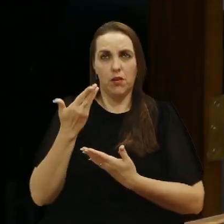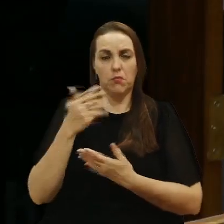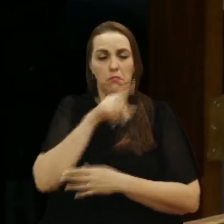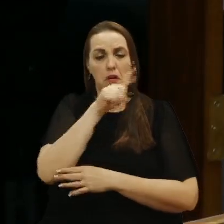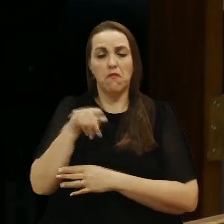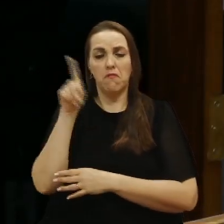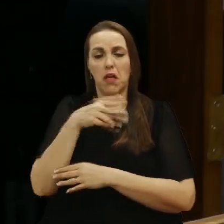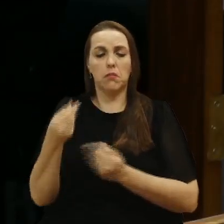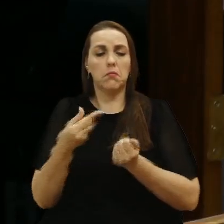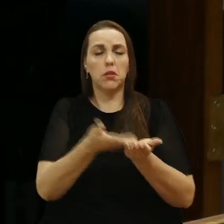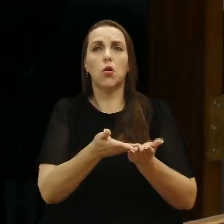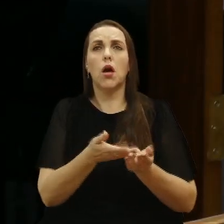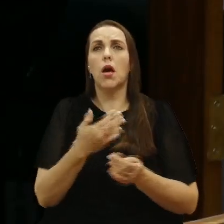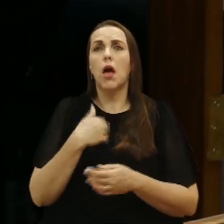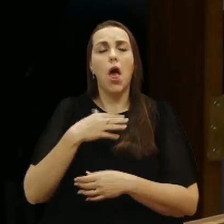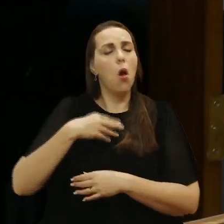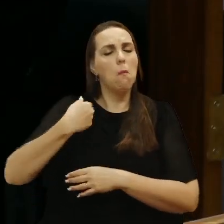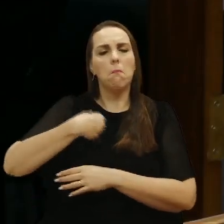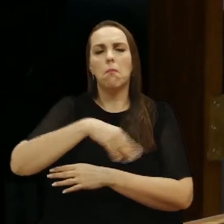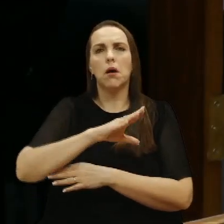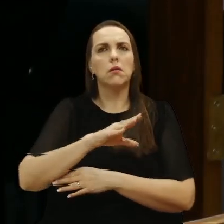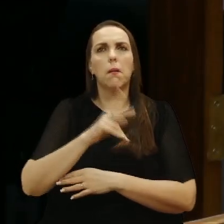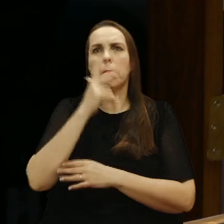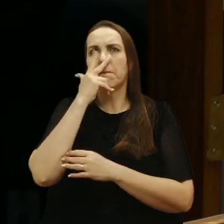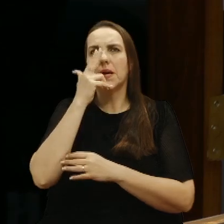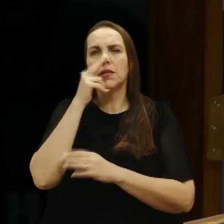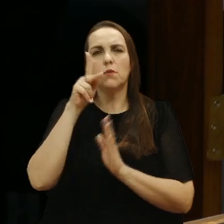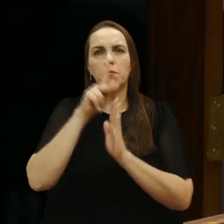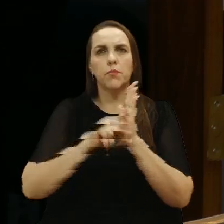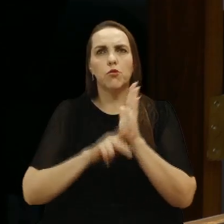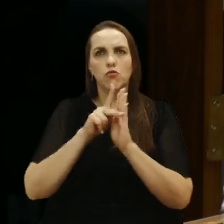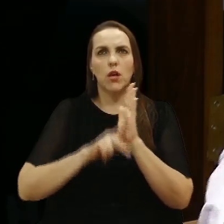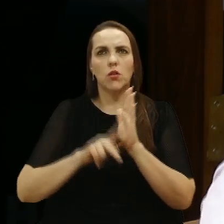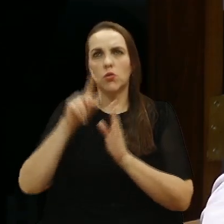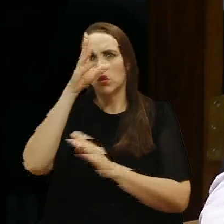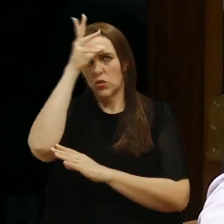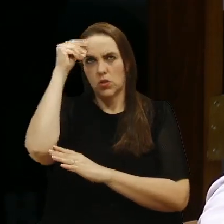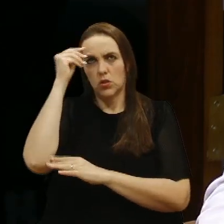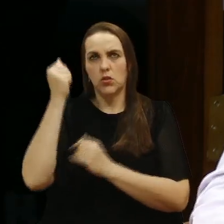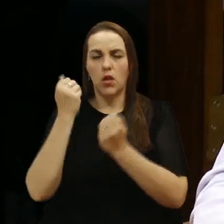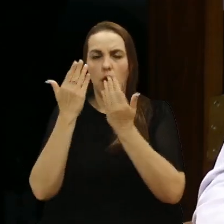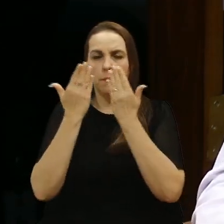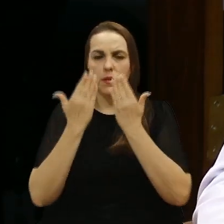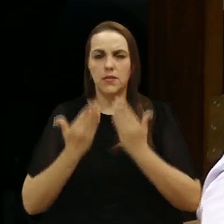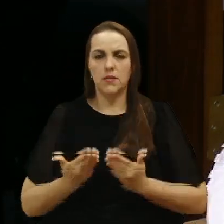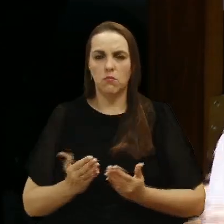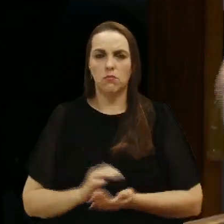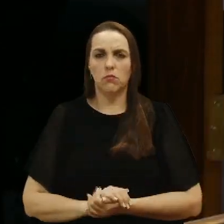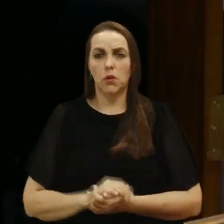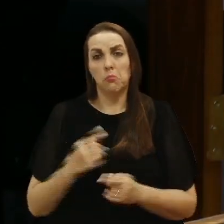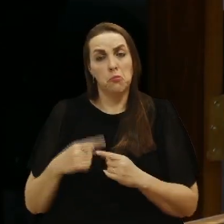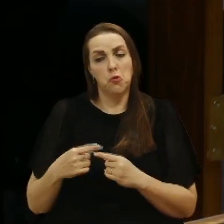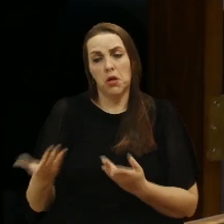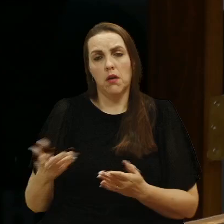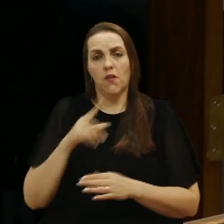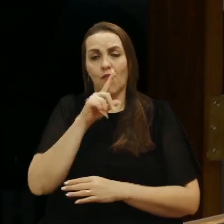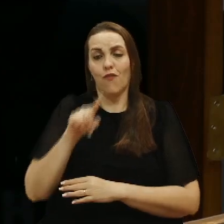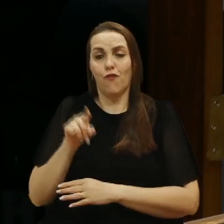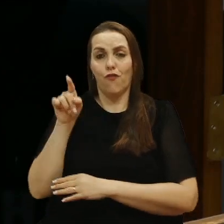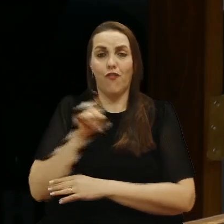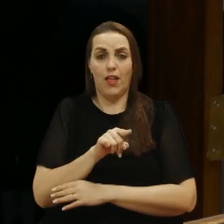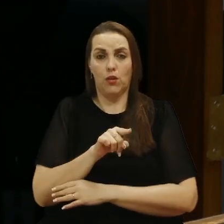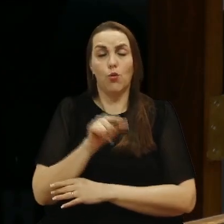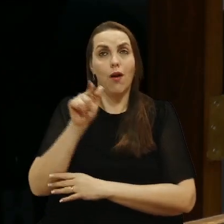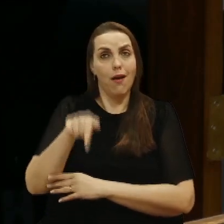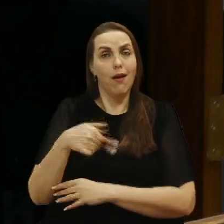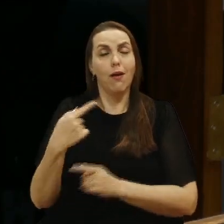informaria: estou mandando o mesmo projeto do Executivo para ser apreciado. Porque o veto aqui, salvo o melhor juízo,